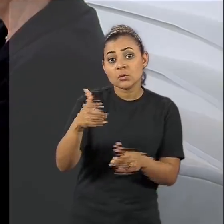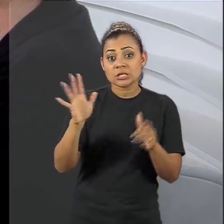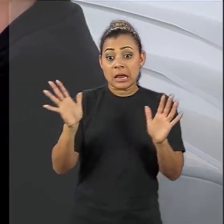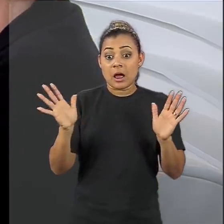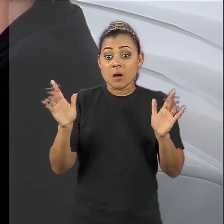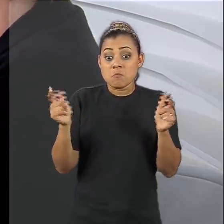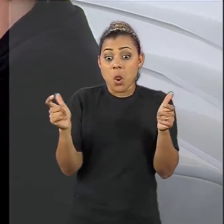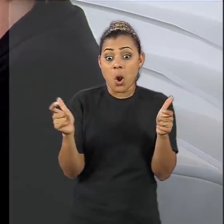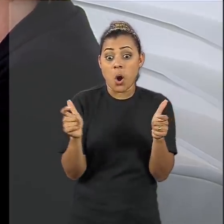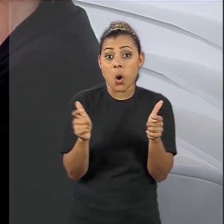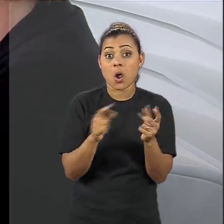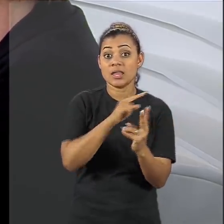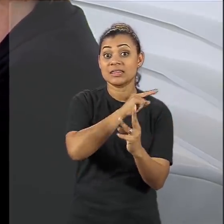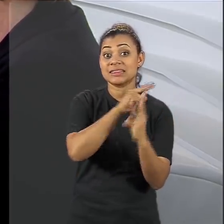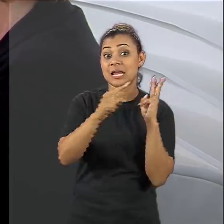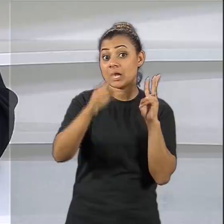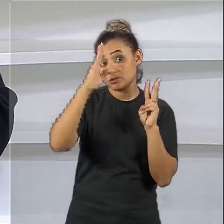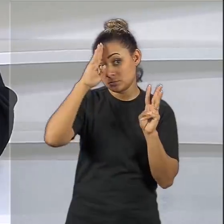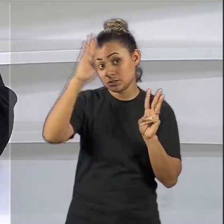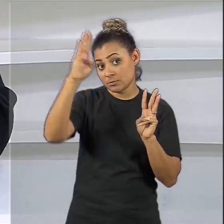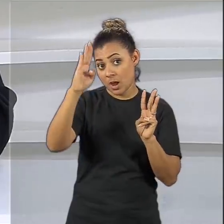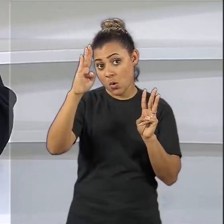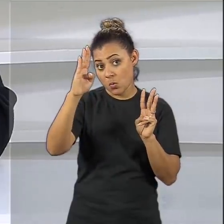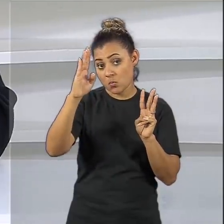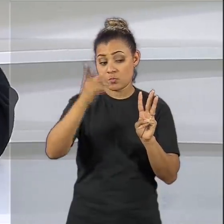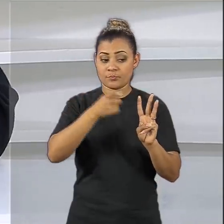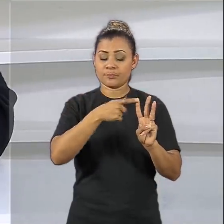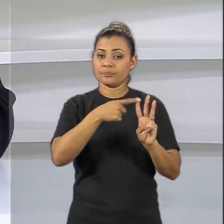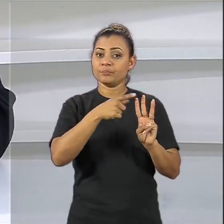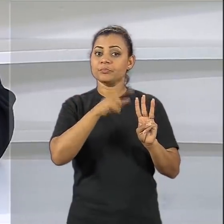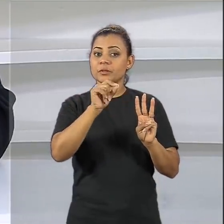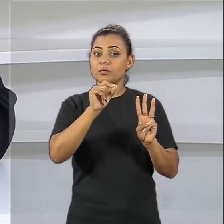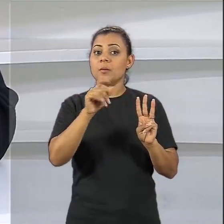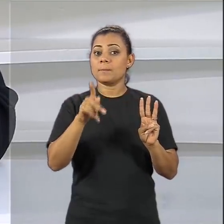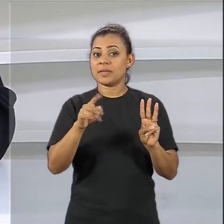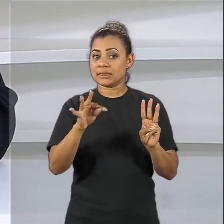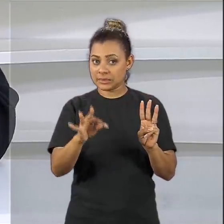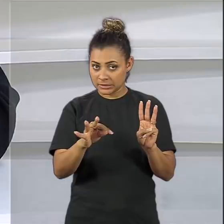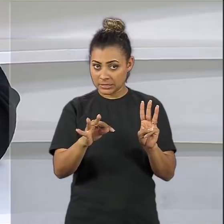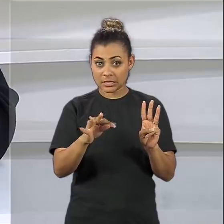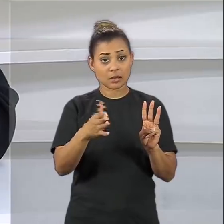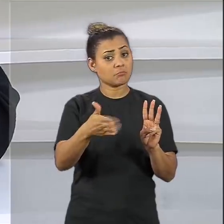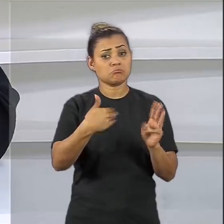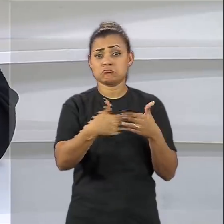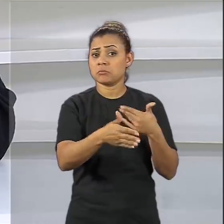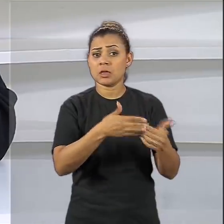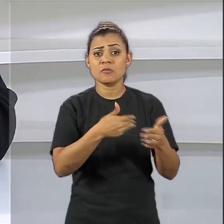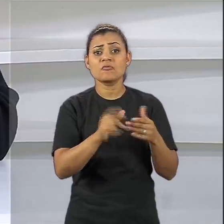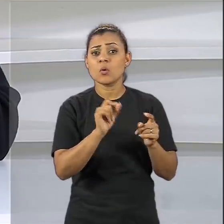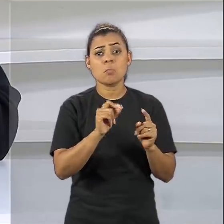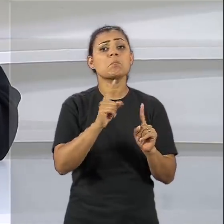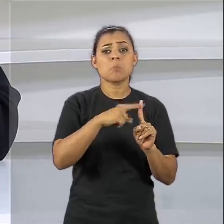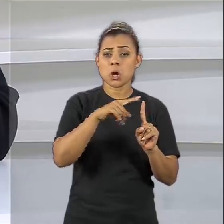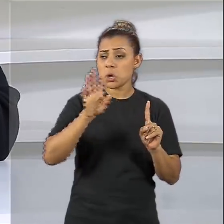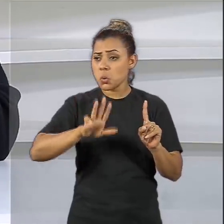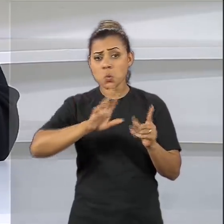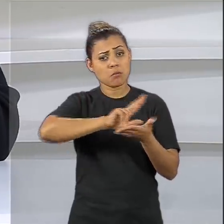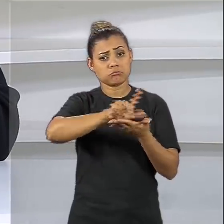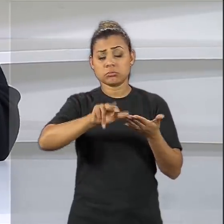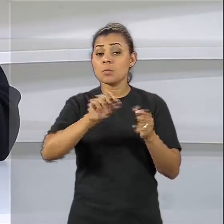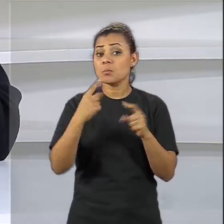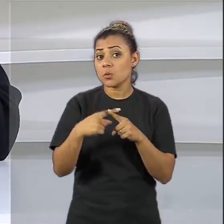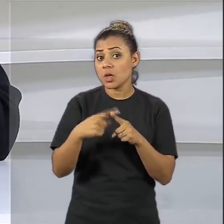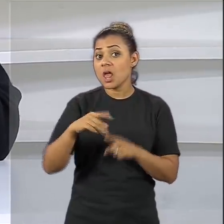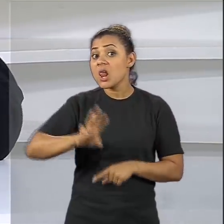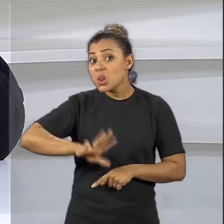para 3 candidatos principais, né? Um candidato do PT, seja ele quem for. Por quê? Porque o Lula